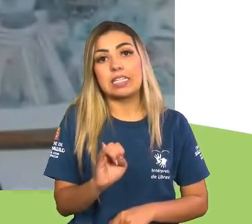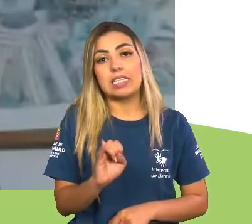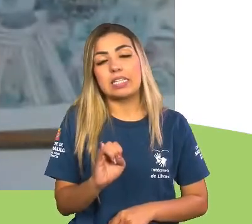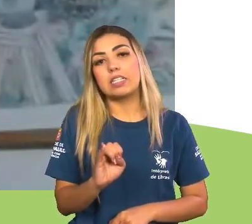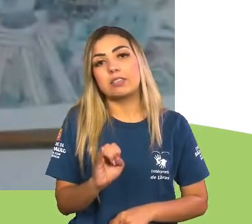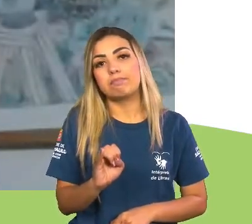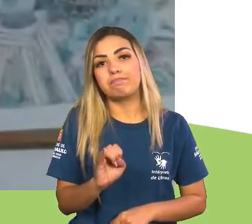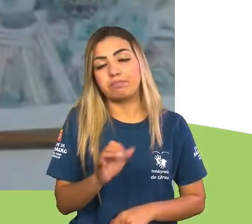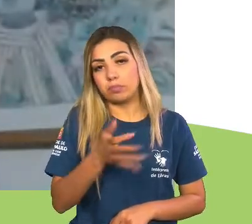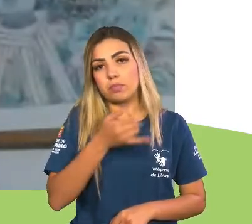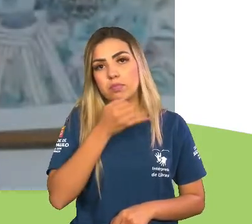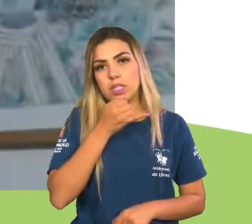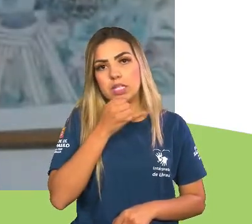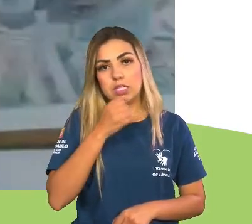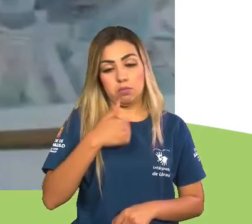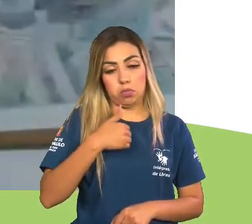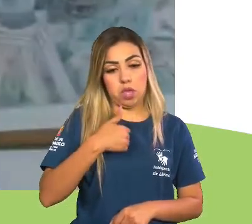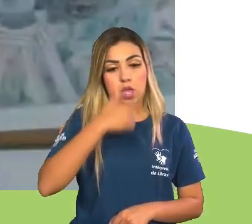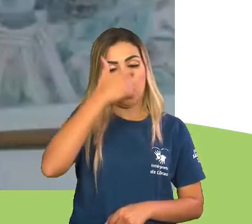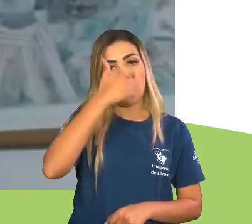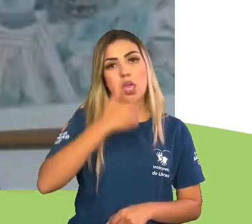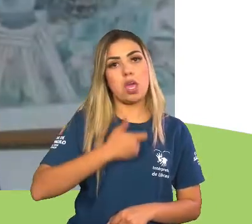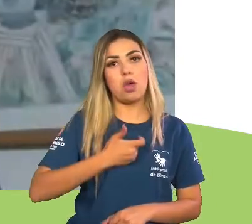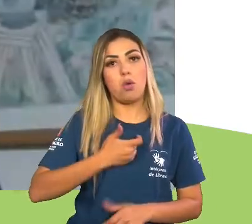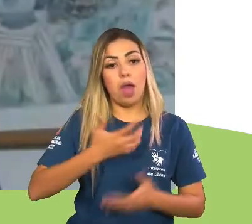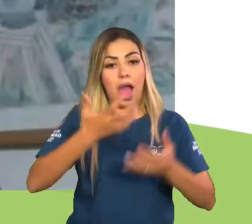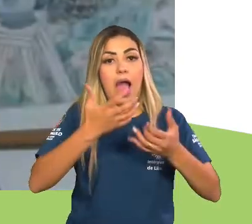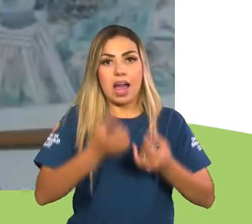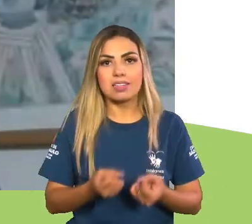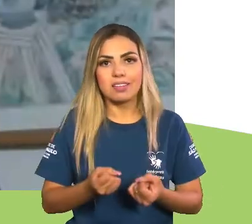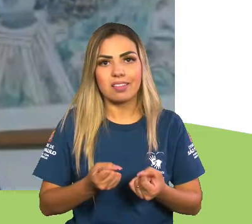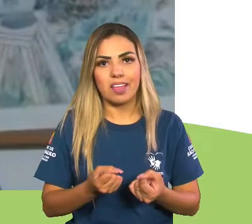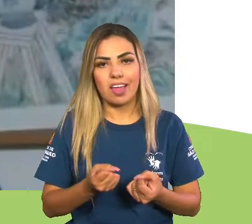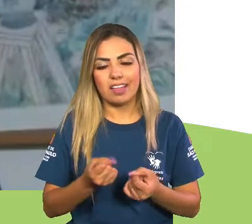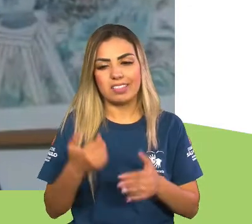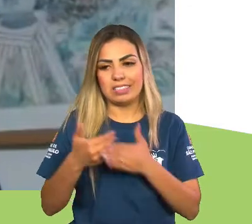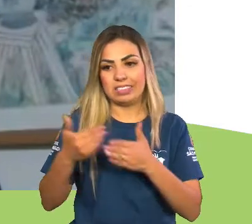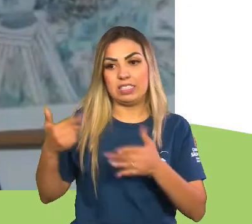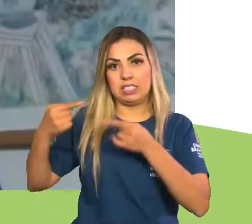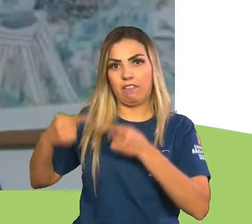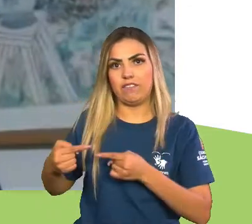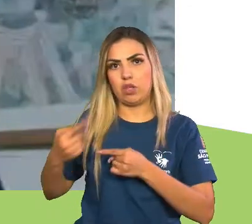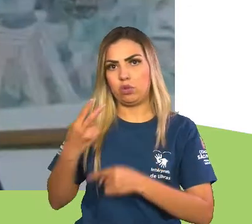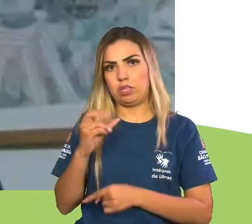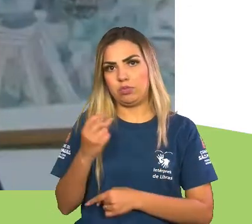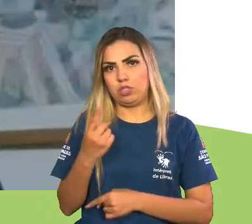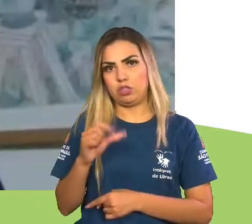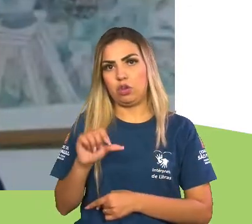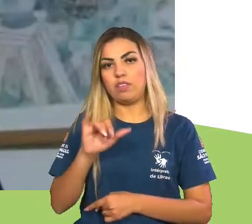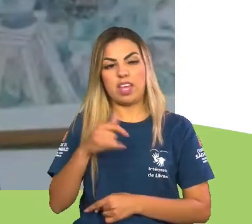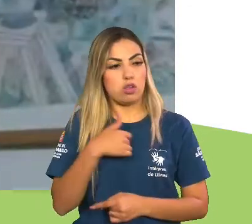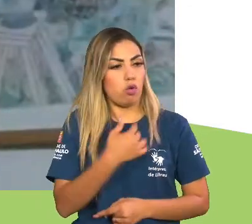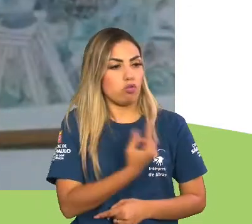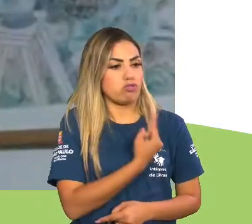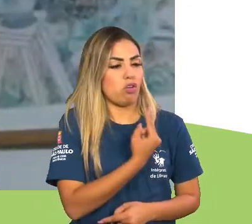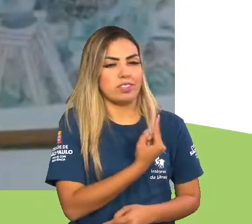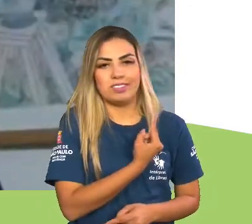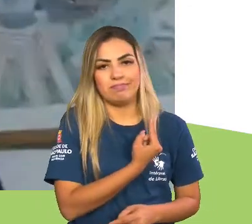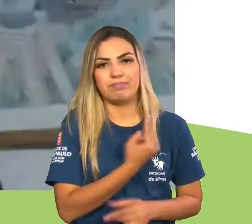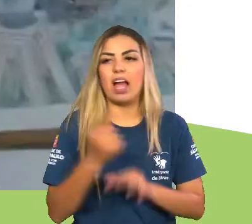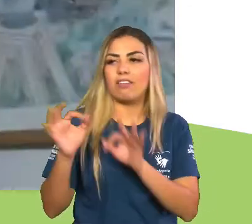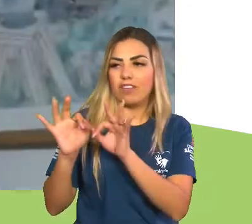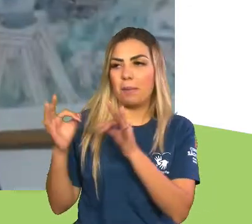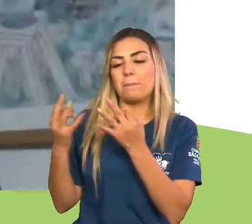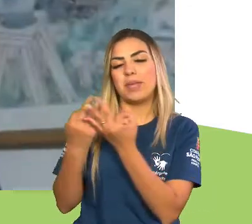se eu não pudesse, quando eu aceitei esse desafio em 2019, não pudesse contar com a minha família,